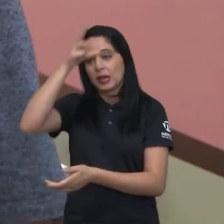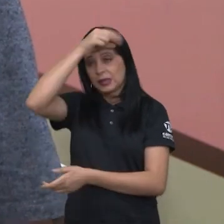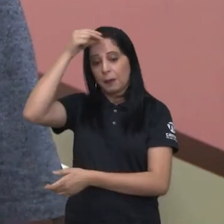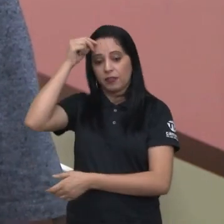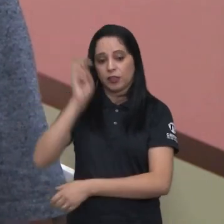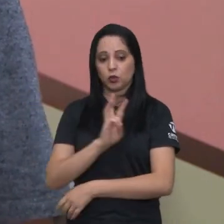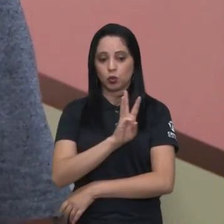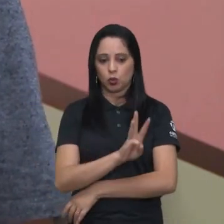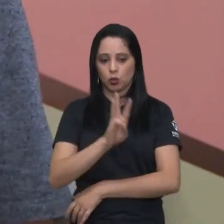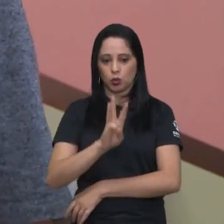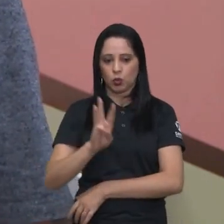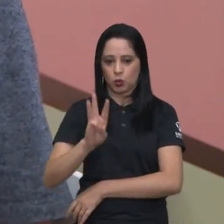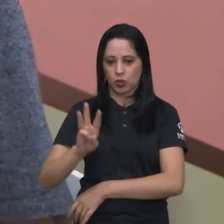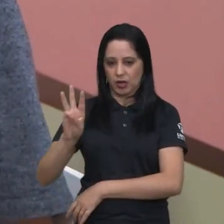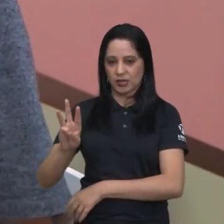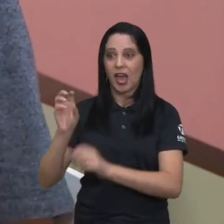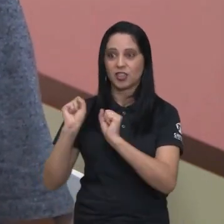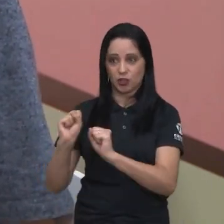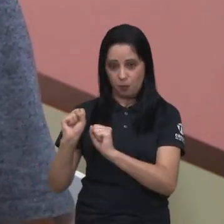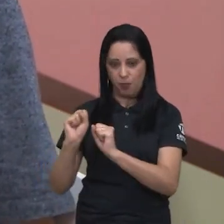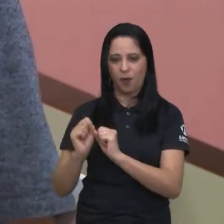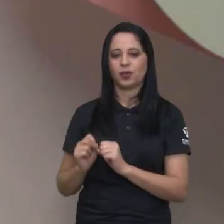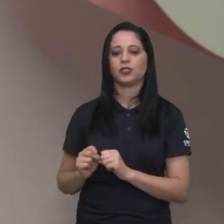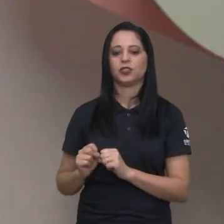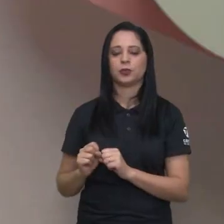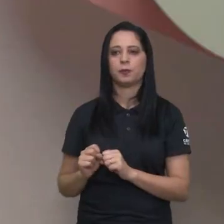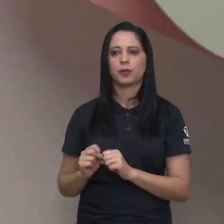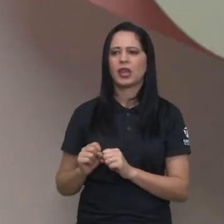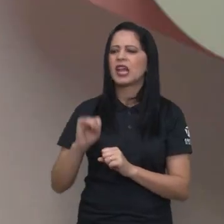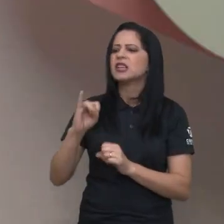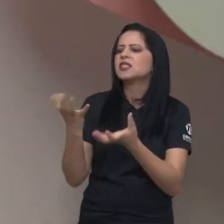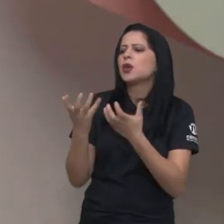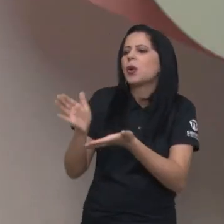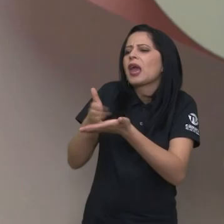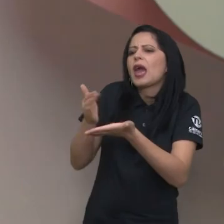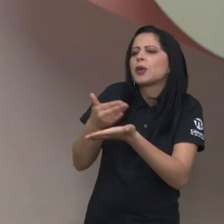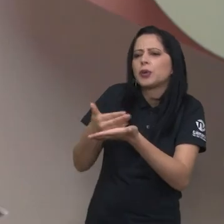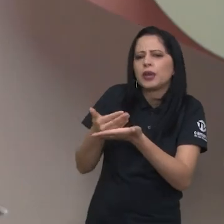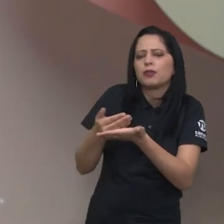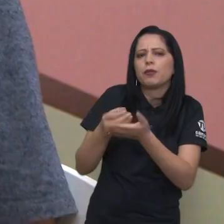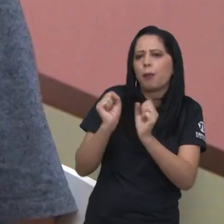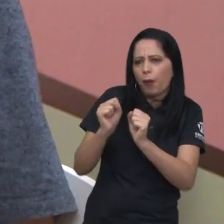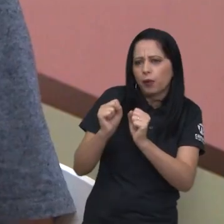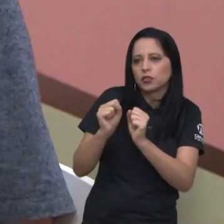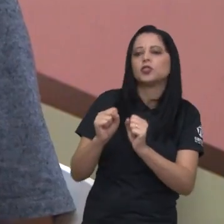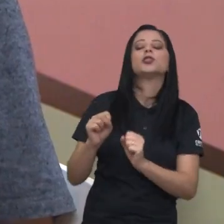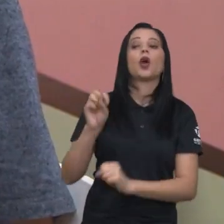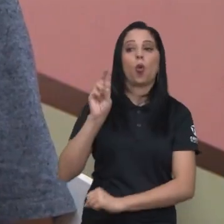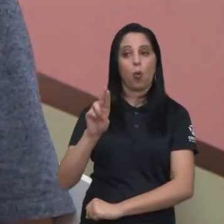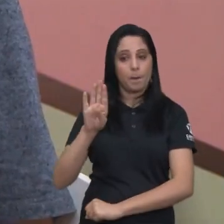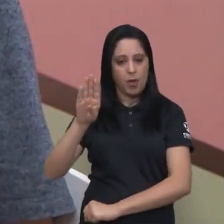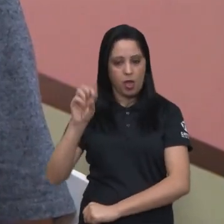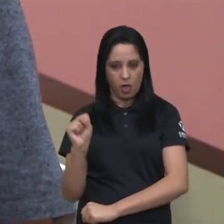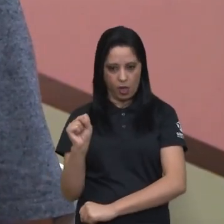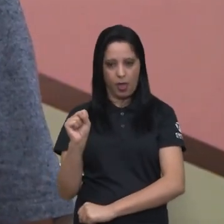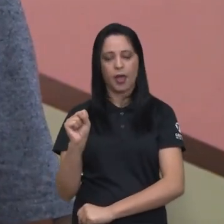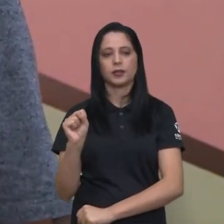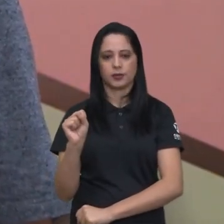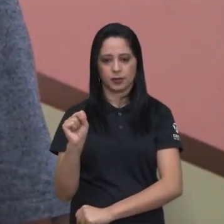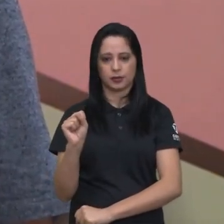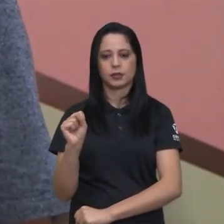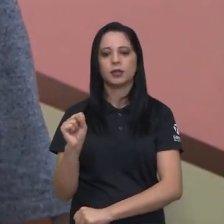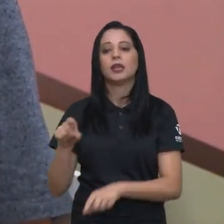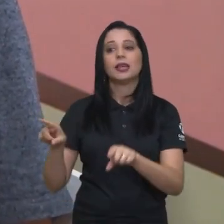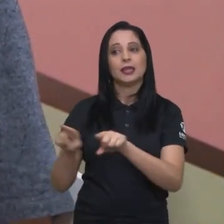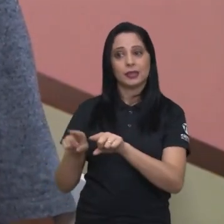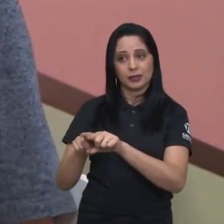da Prefeitura. Impresso eu consigo nas UBSs? Nas UBSs também, impresso é possível conseguir nas unidades de